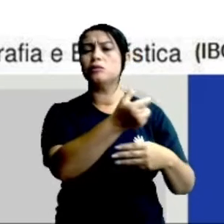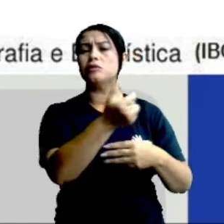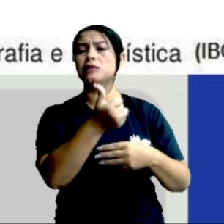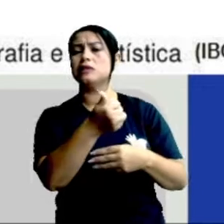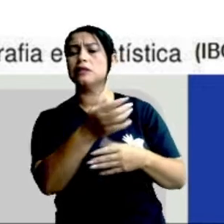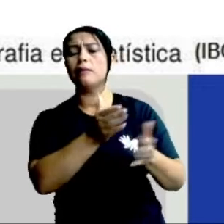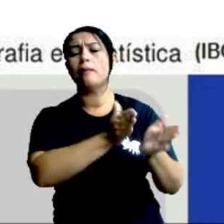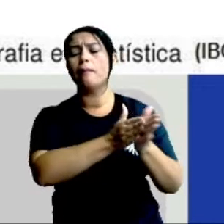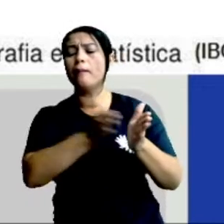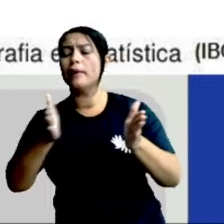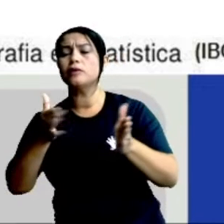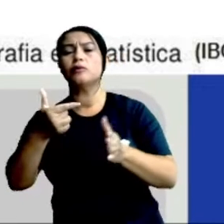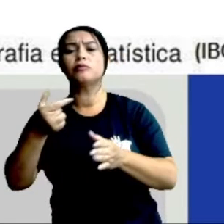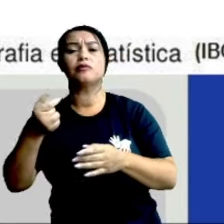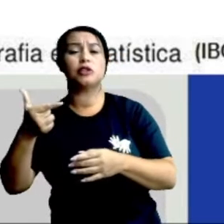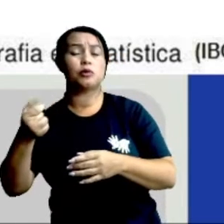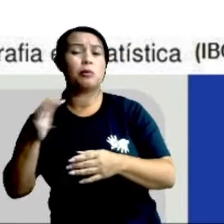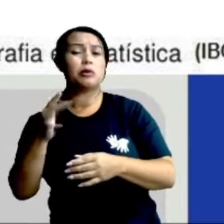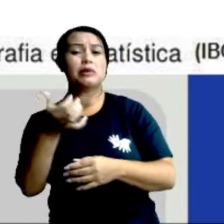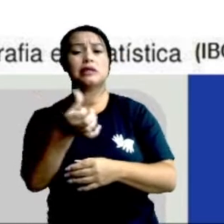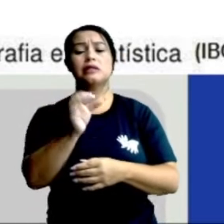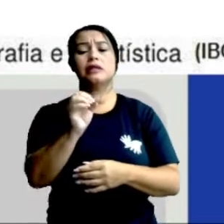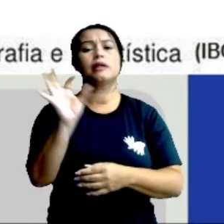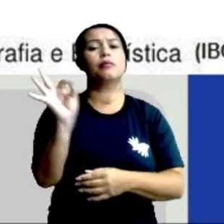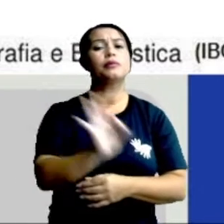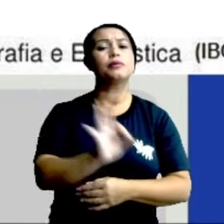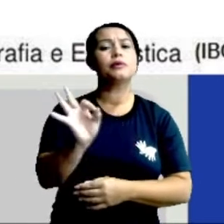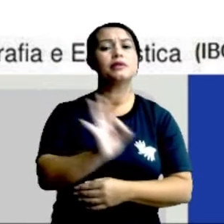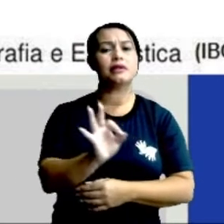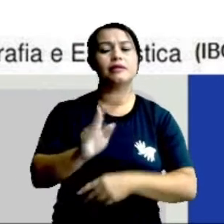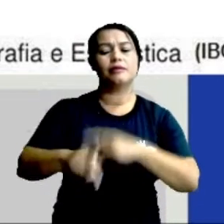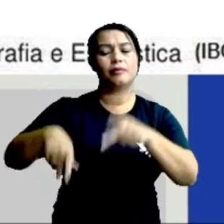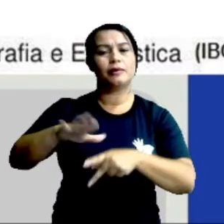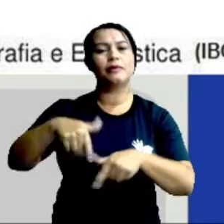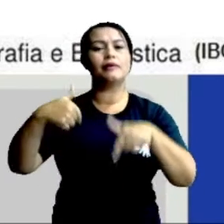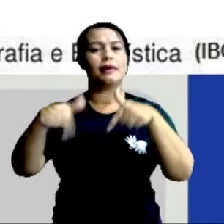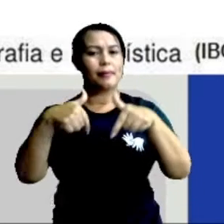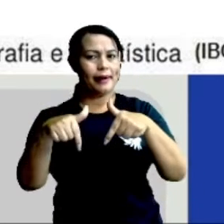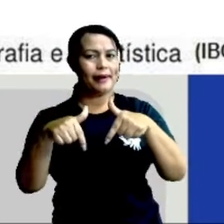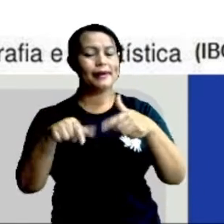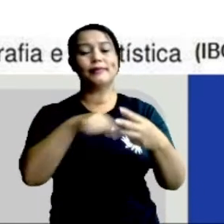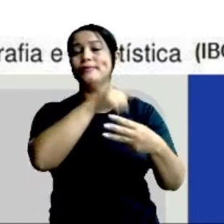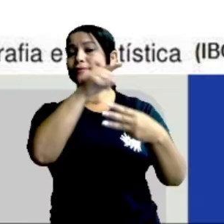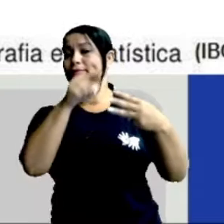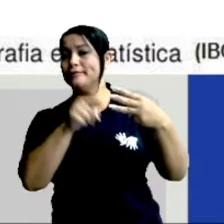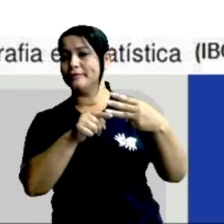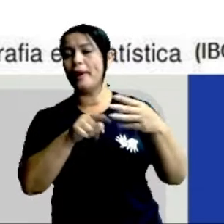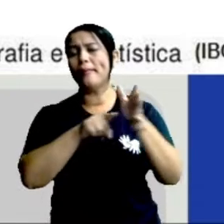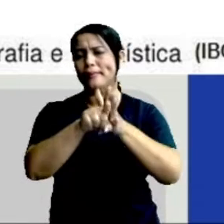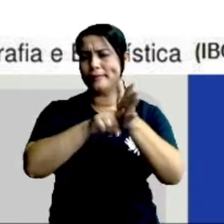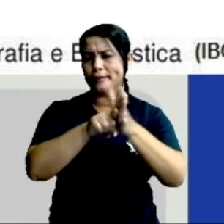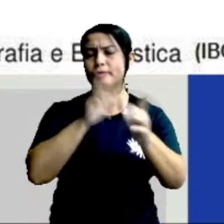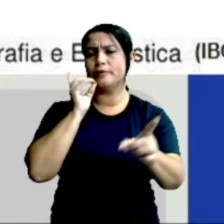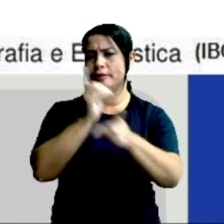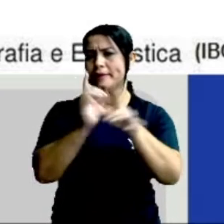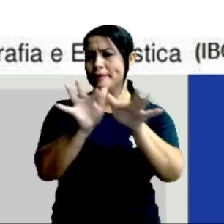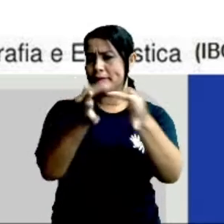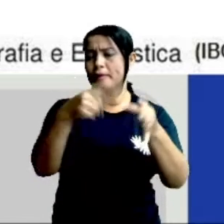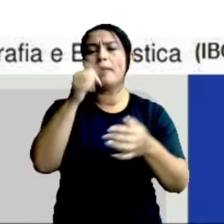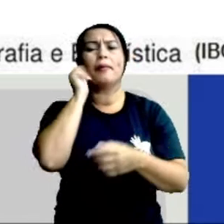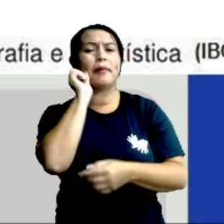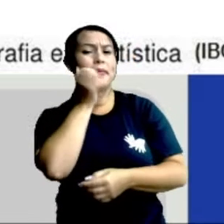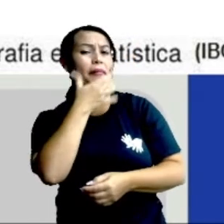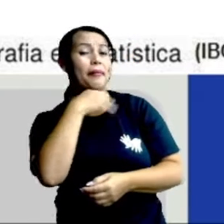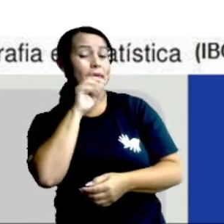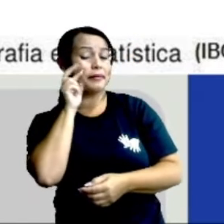dinâmica basicamente é a mesma. Mais de 60% da população, né, trabalha no setor terciário. Basta você fazer uma pesquisa assim simples com a sua mãe,